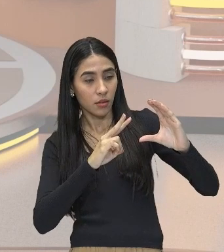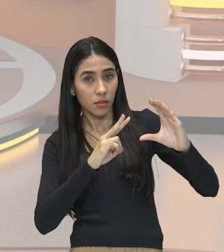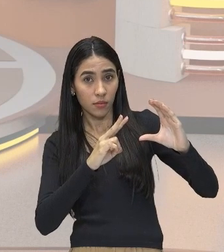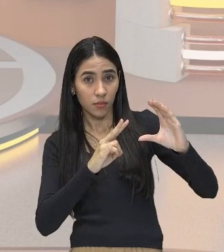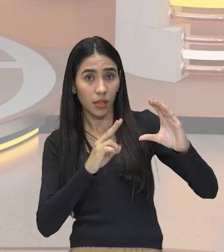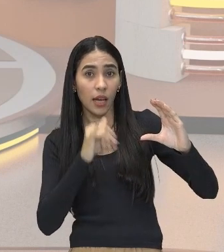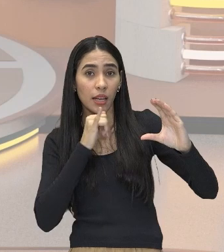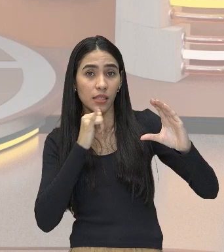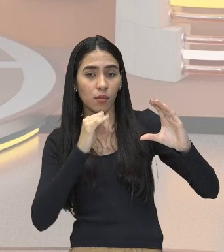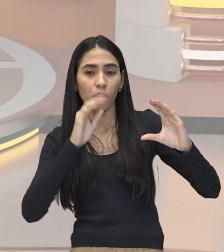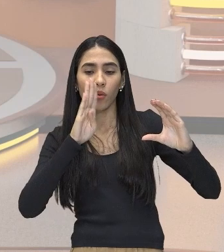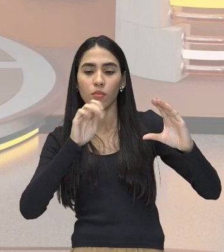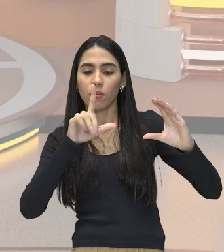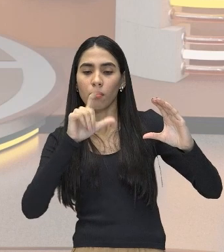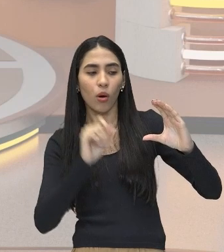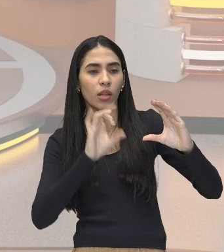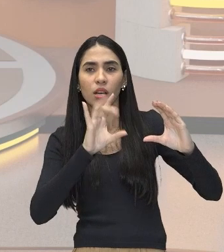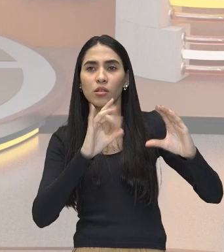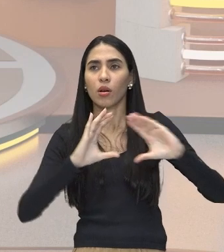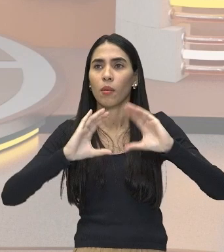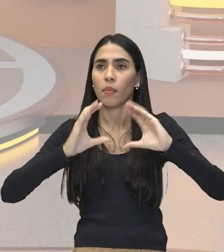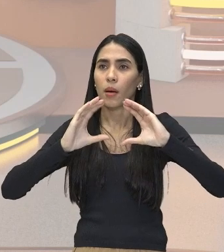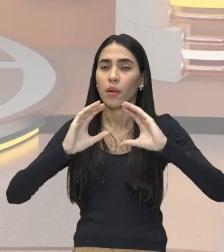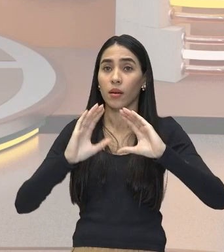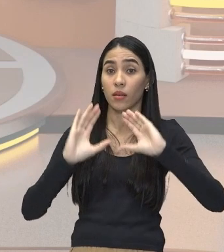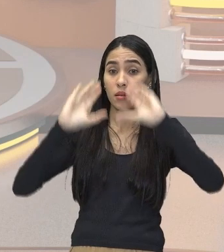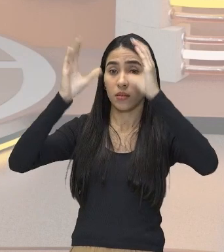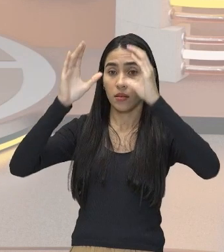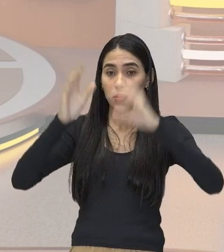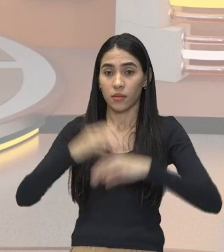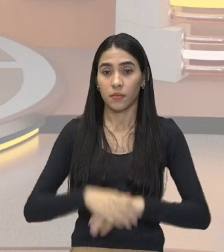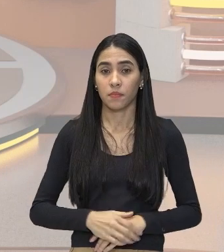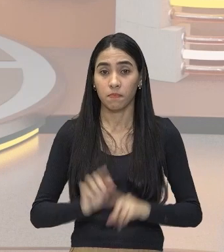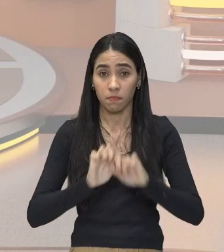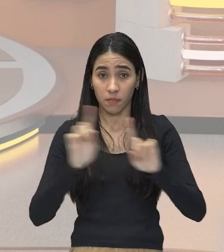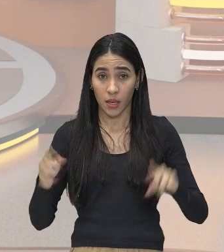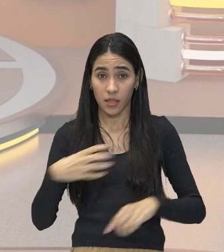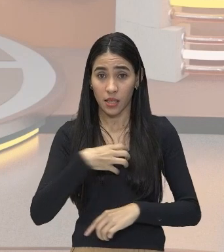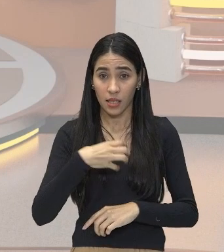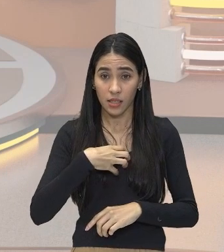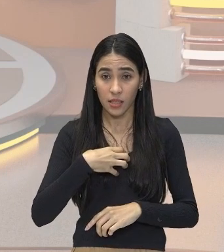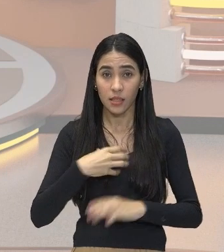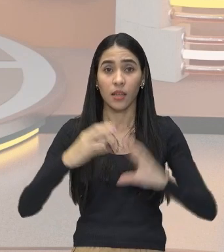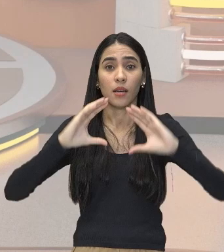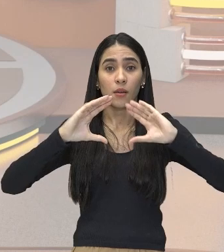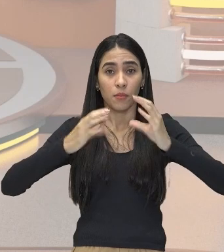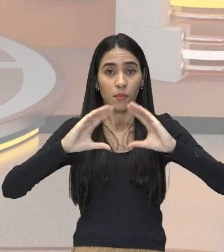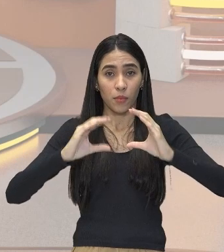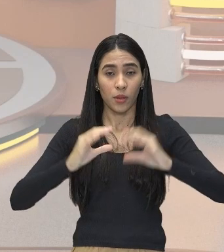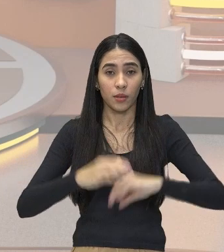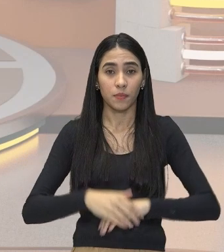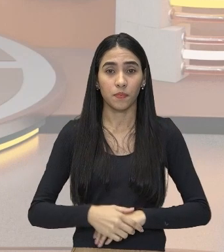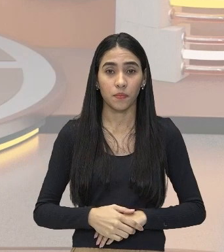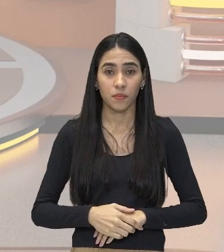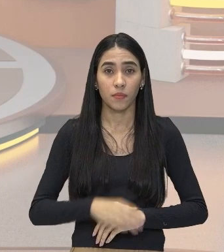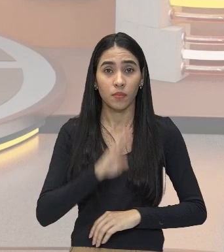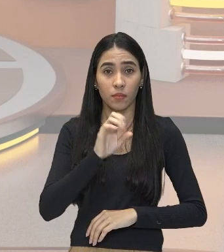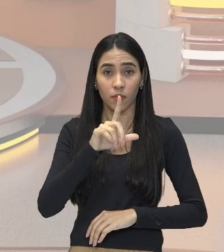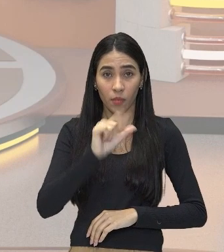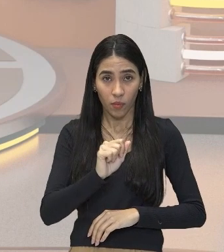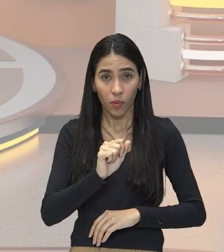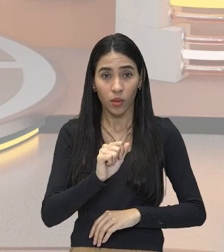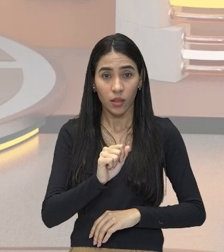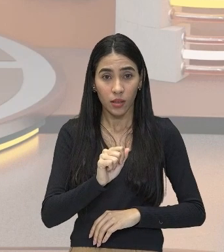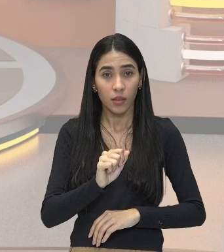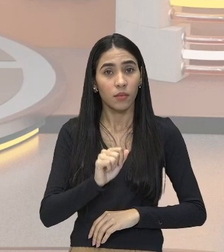como simplesmente uma bola de basquete. Mas, enquanto essência, ela é uma bola. Ela tem a essência de